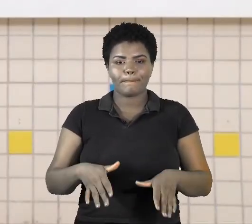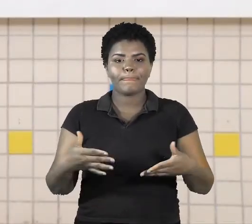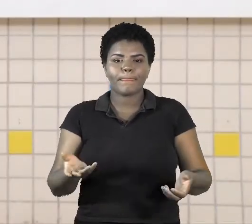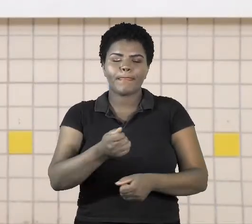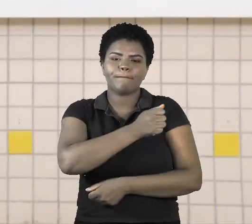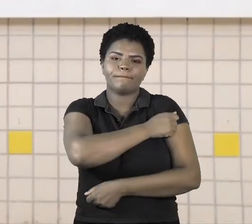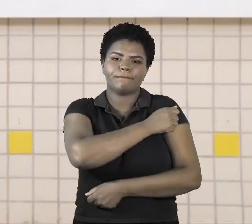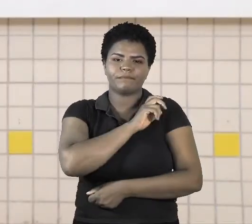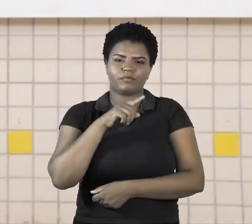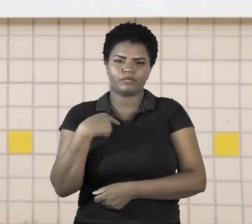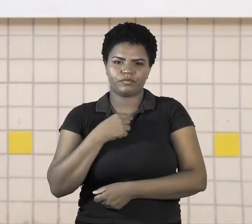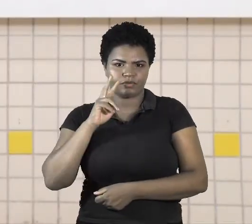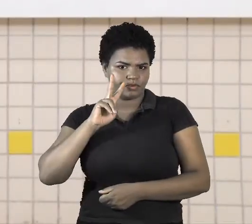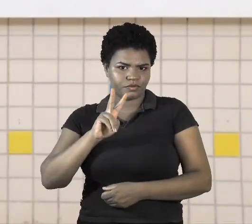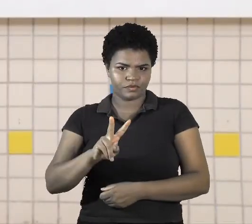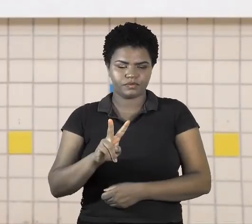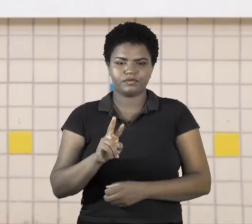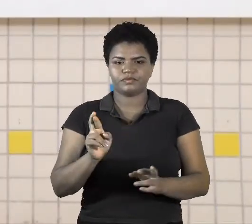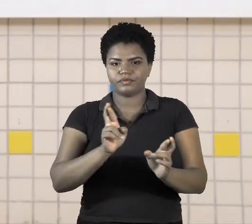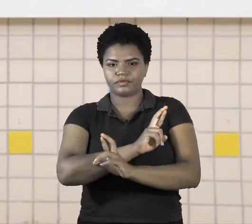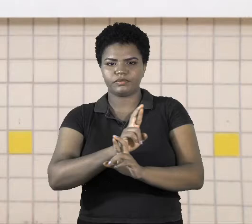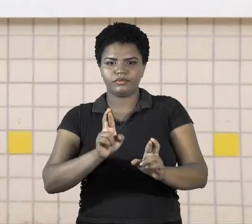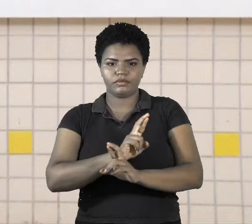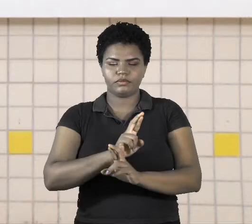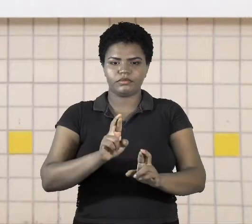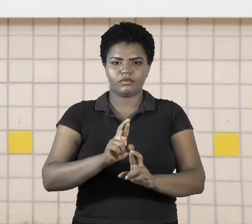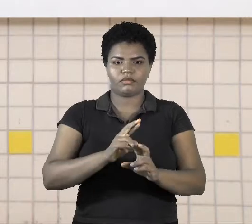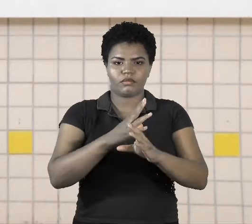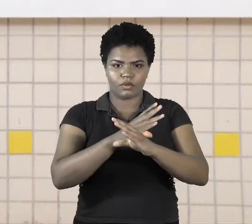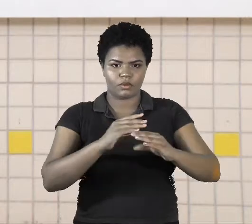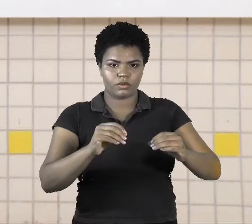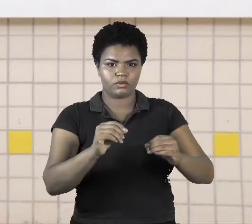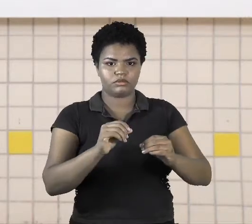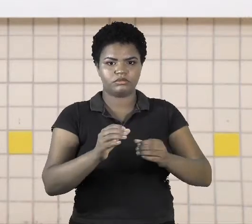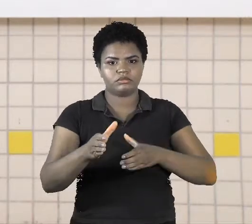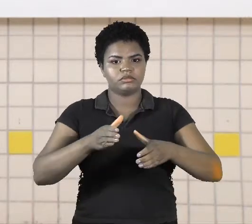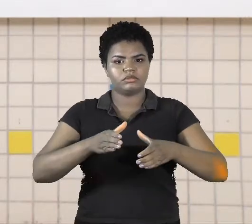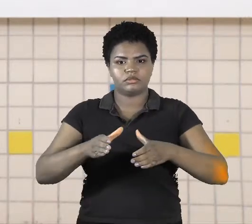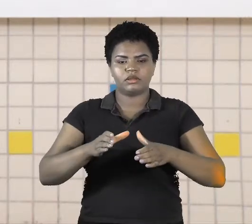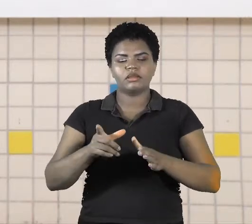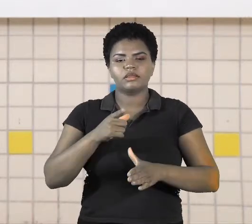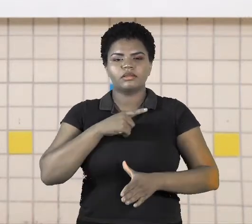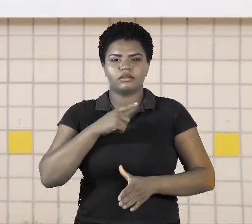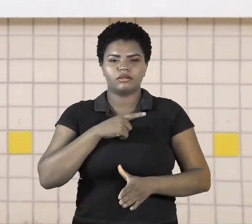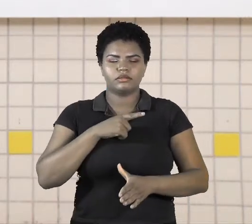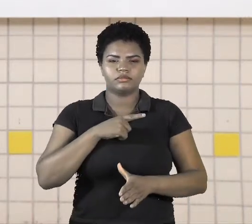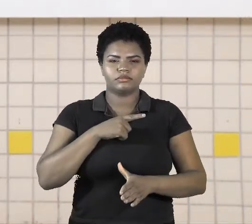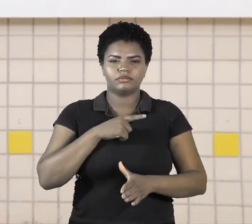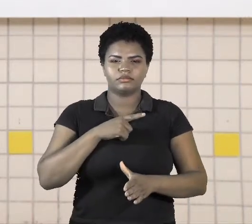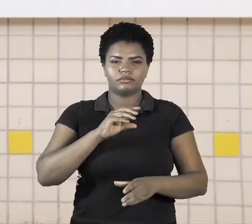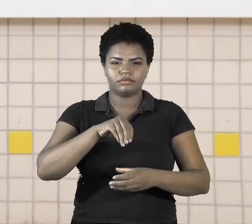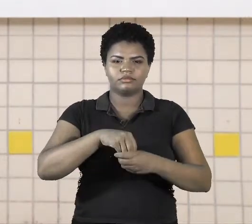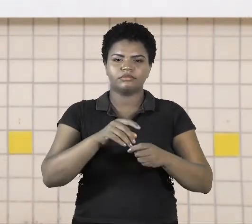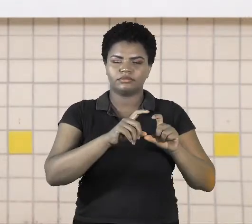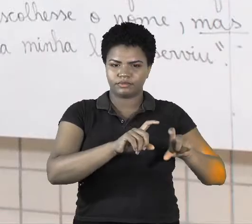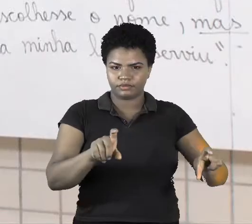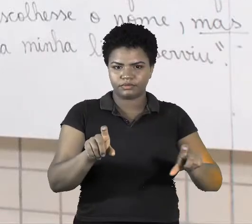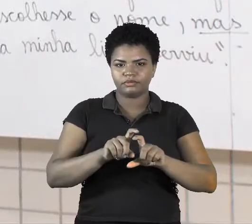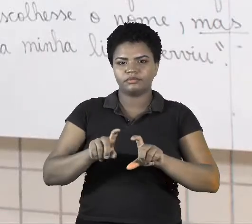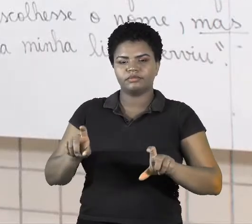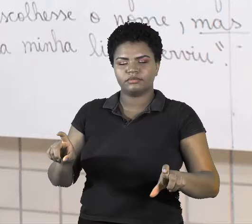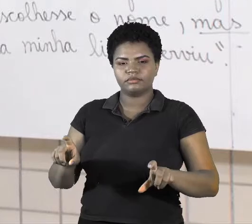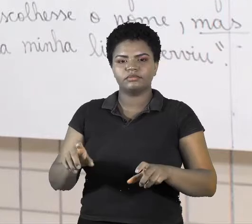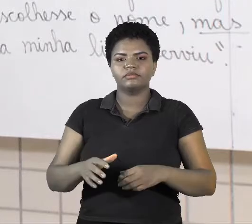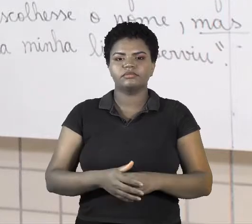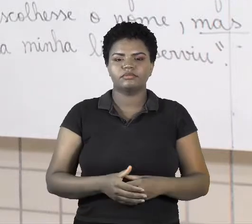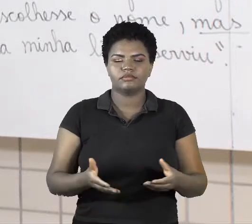acabamos de ver as relações que as conjunções coordenadas exercem nas orações, certo?